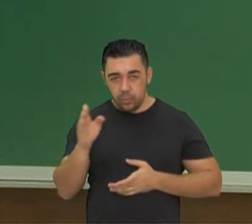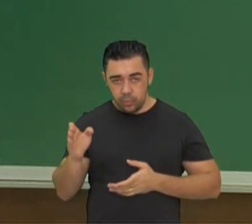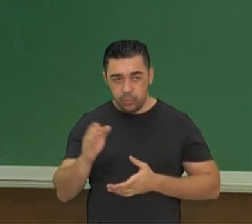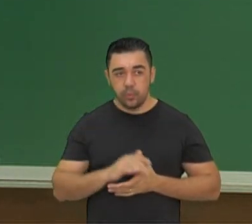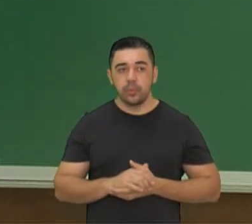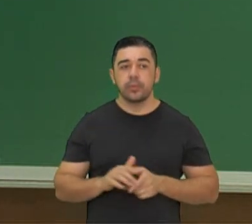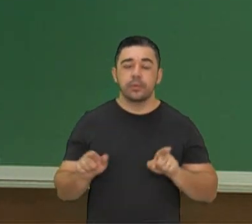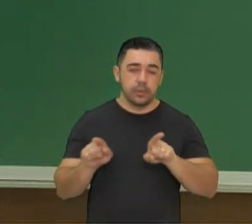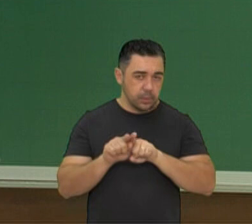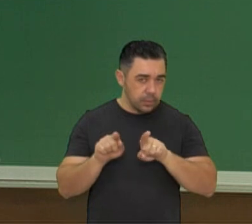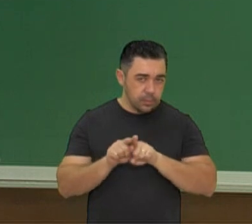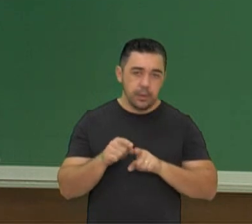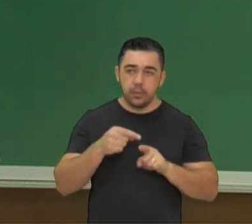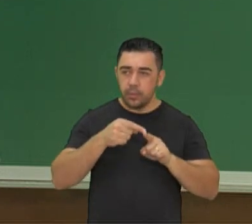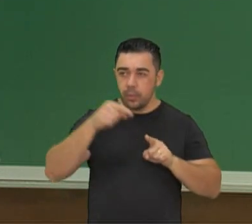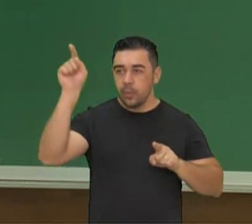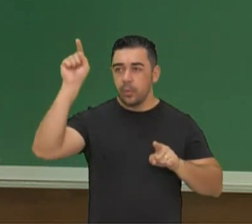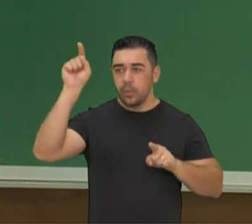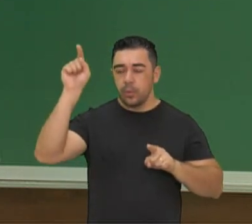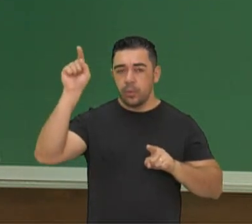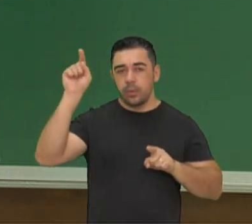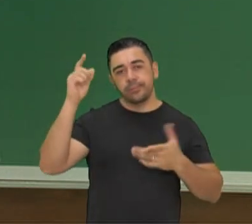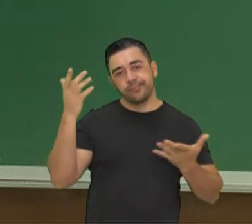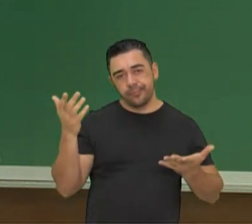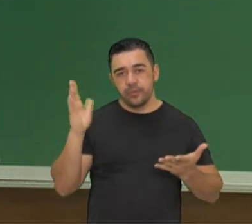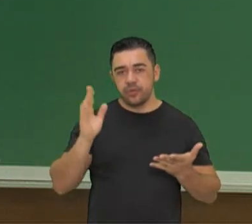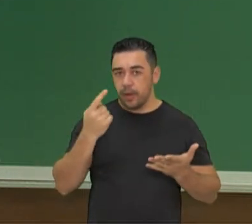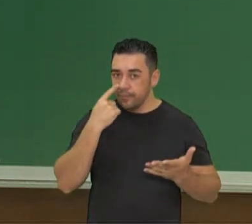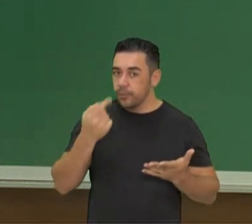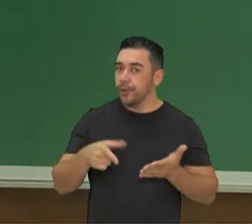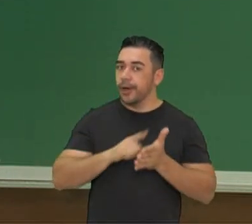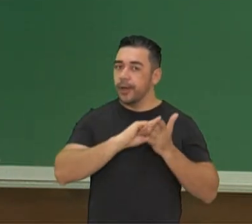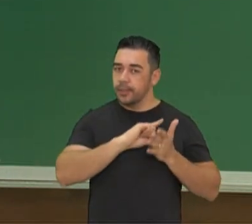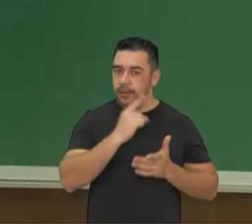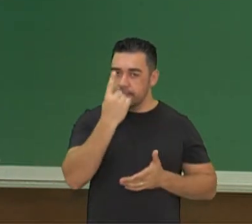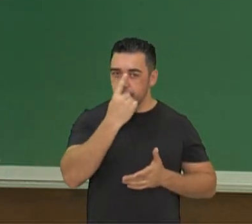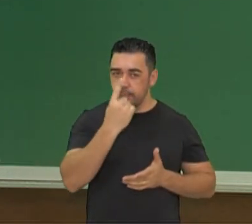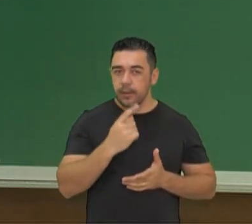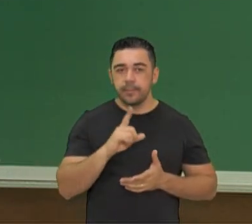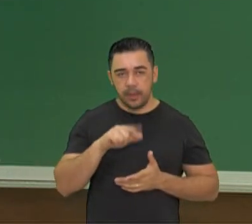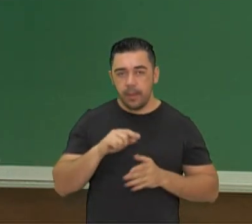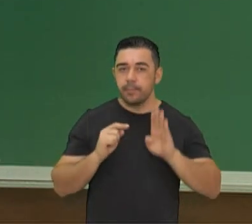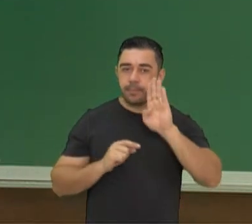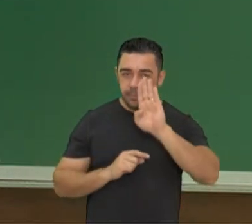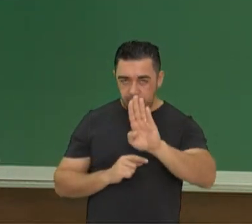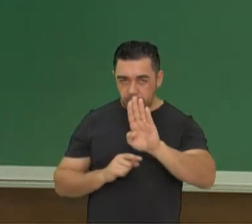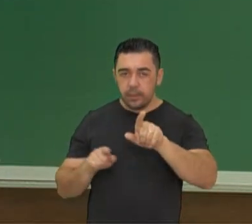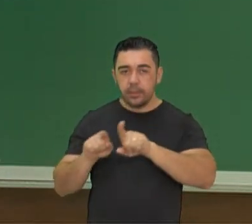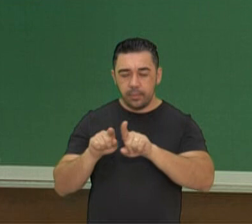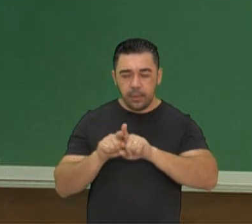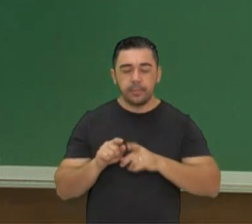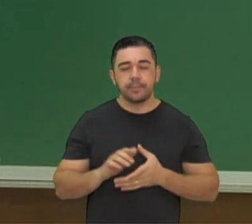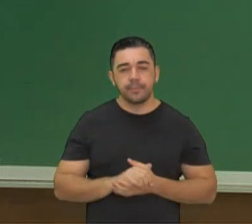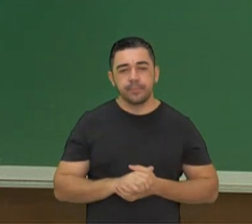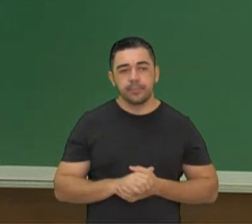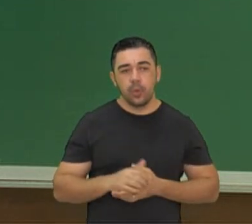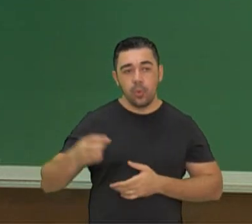figura, também, pelo mesmo motivo, nós já vimos essa figura no exercício anterior, letra B para não